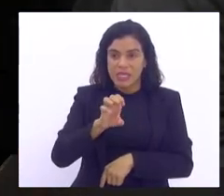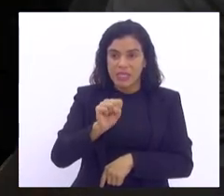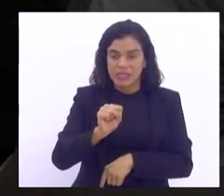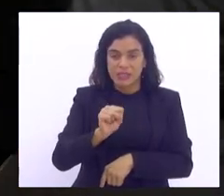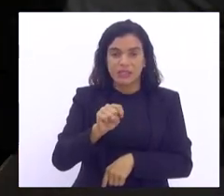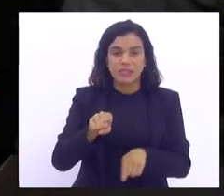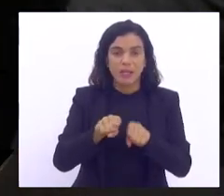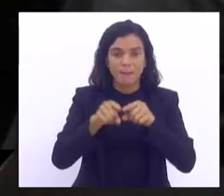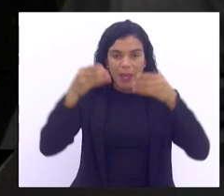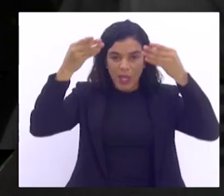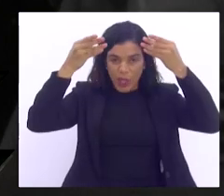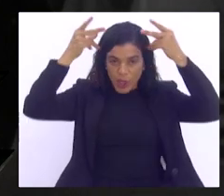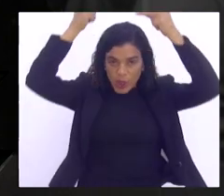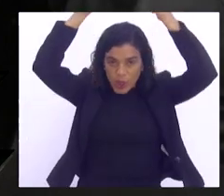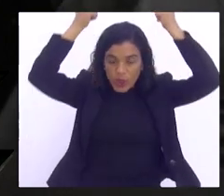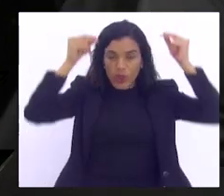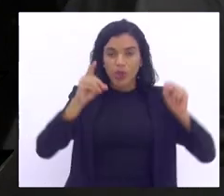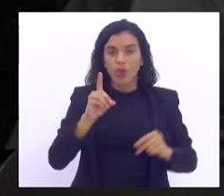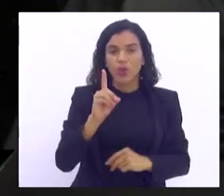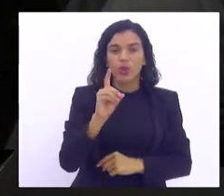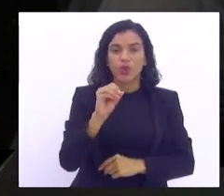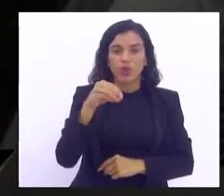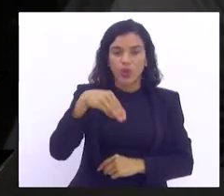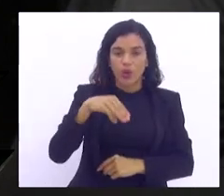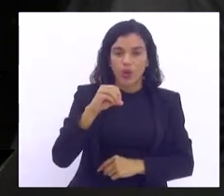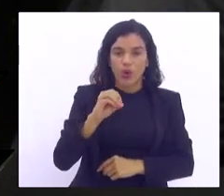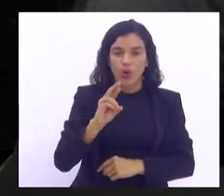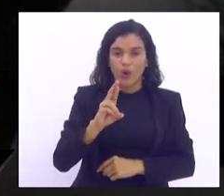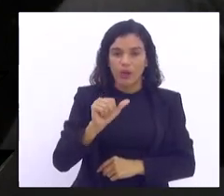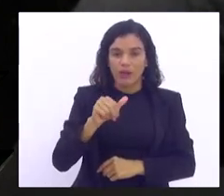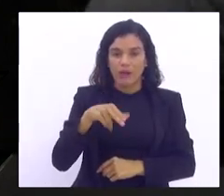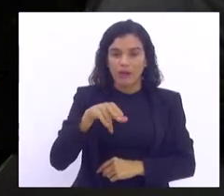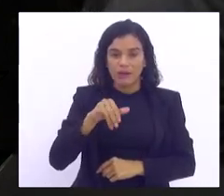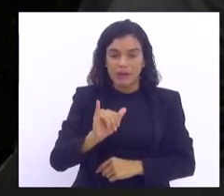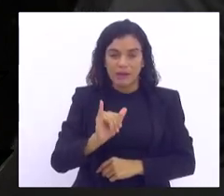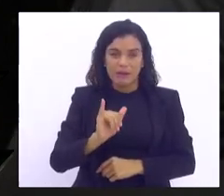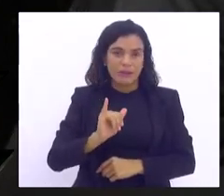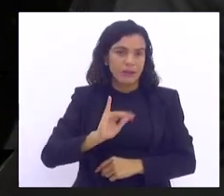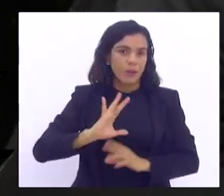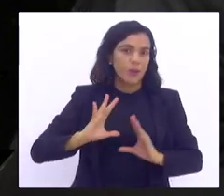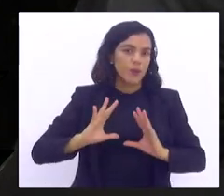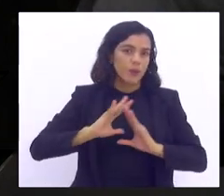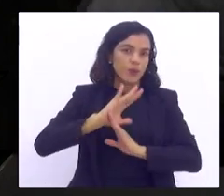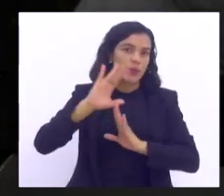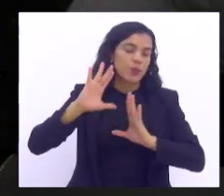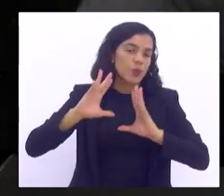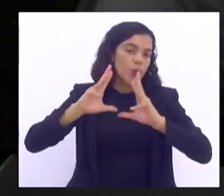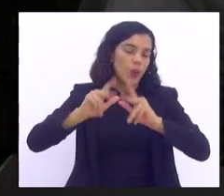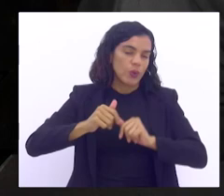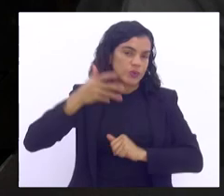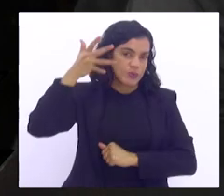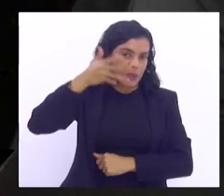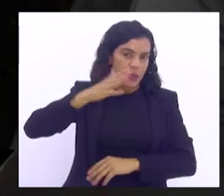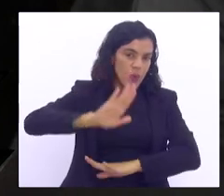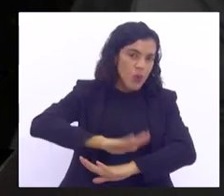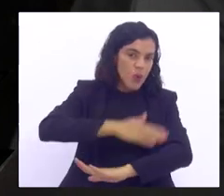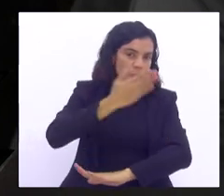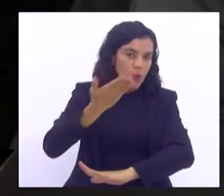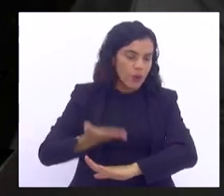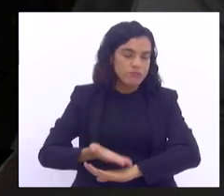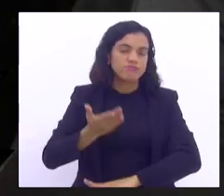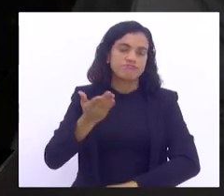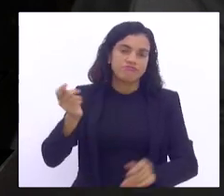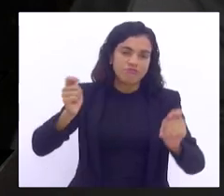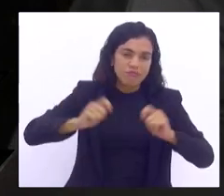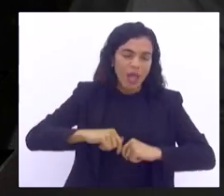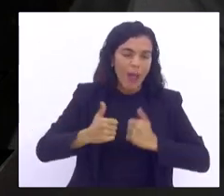Orani, Dom Antônio Augusto, o Marlon De Rosa, enfim, todos os palestrantes que por aqui passarem, certamente